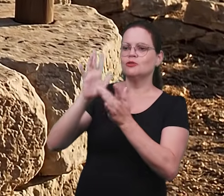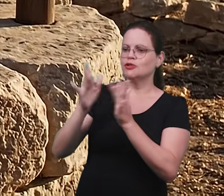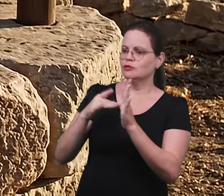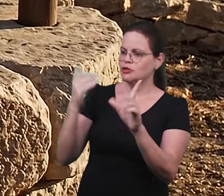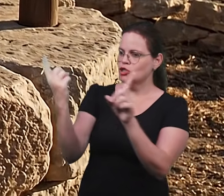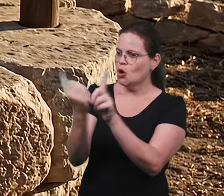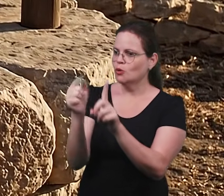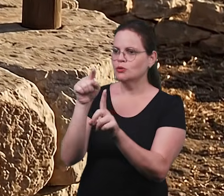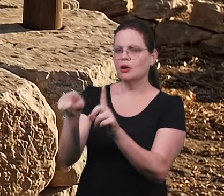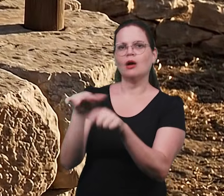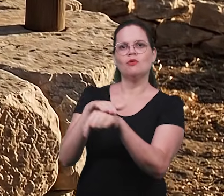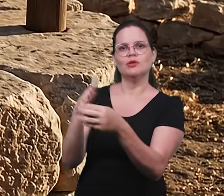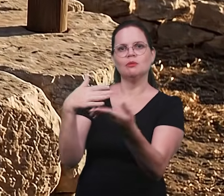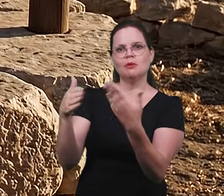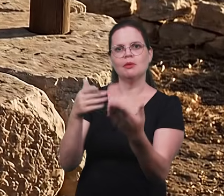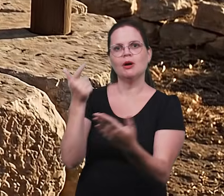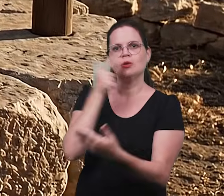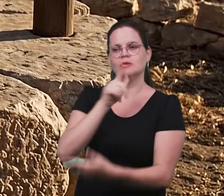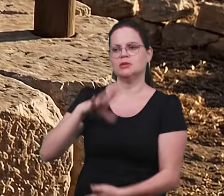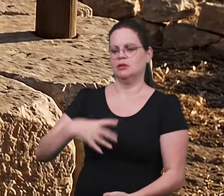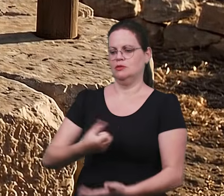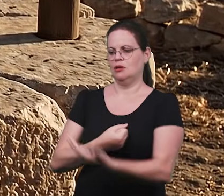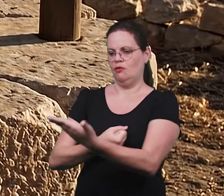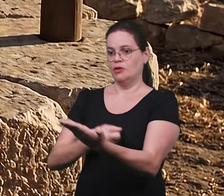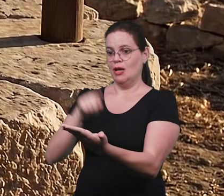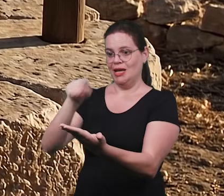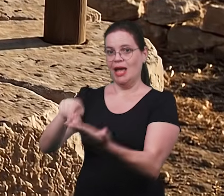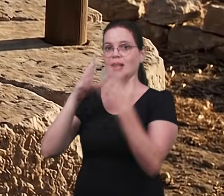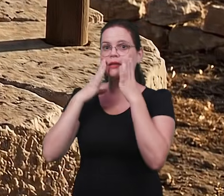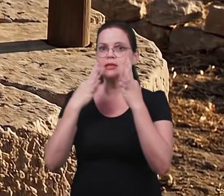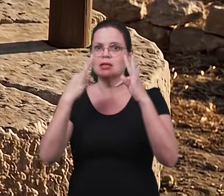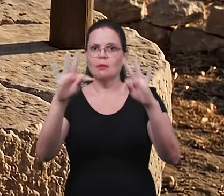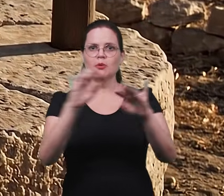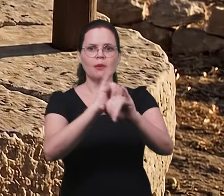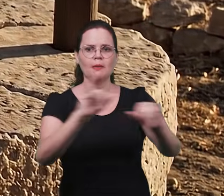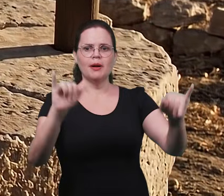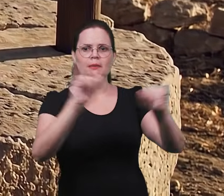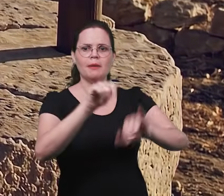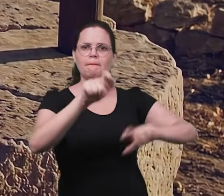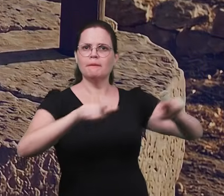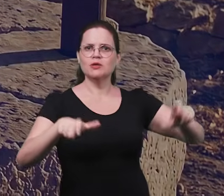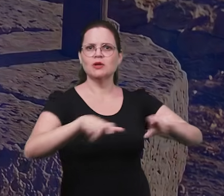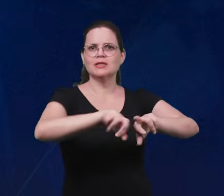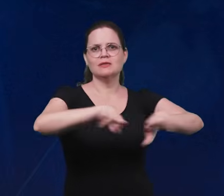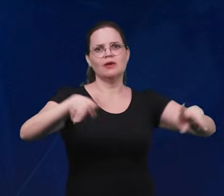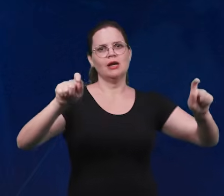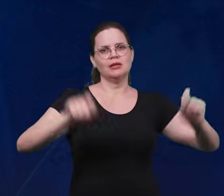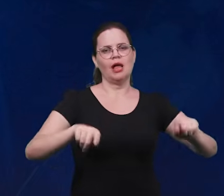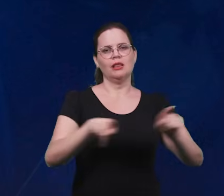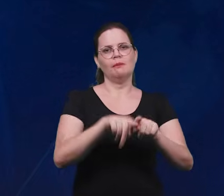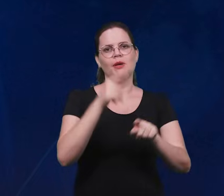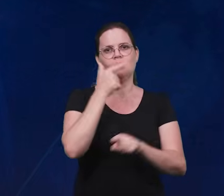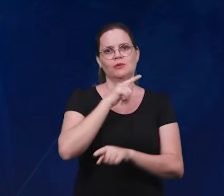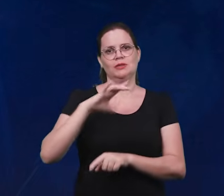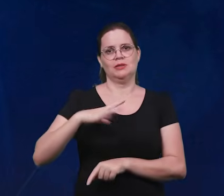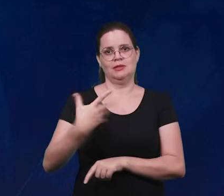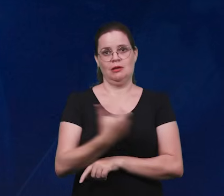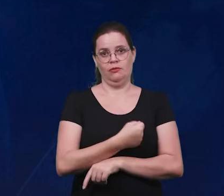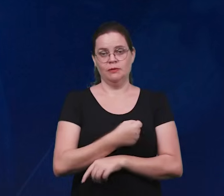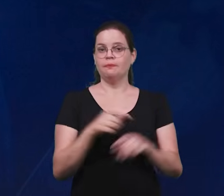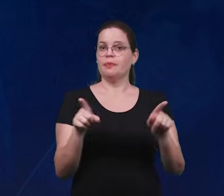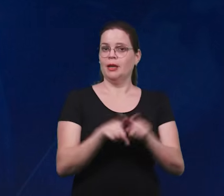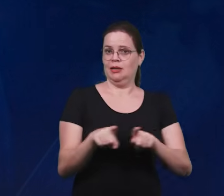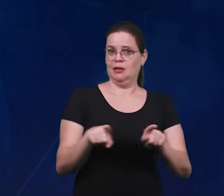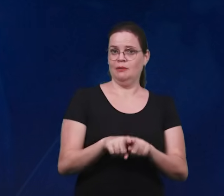também foram salvas. Por meio de Paulo e Silas, apóstolos do Senhor Jesus, Deus salvou todos